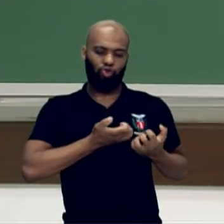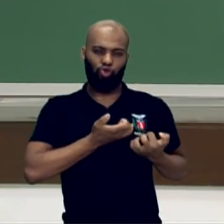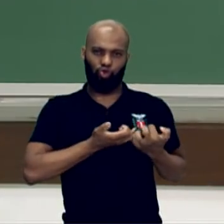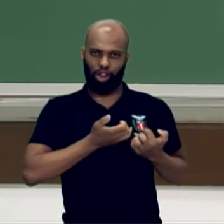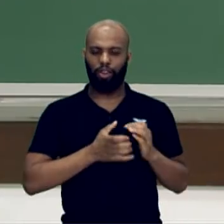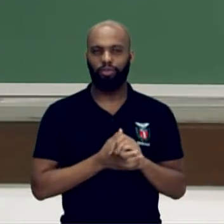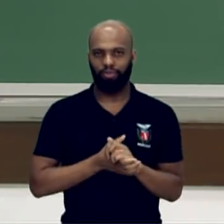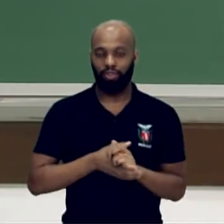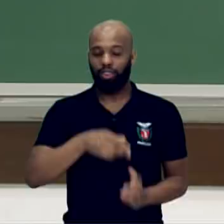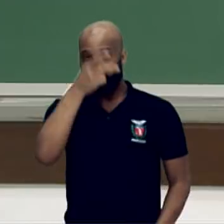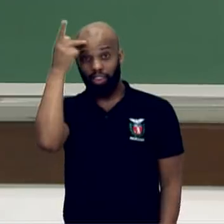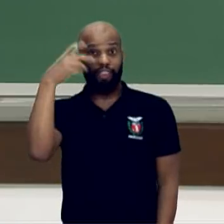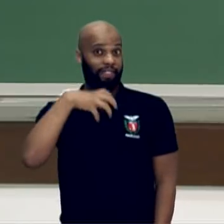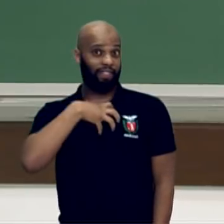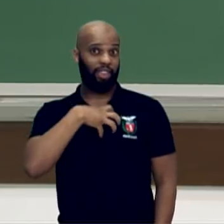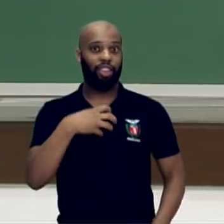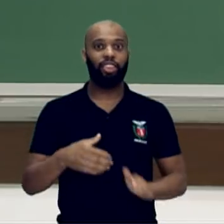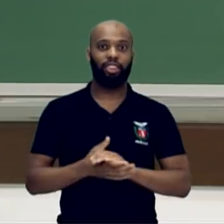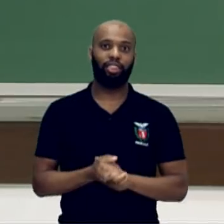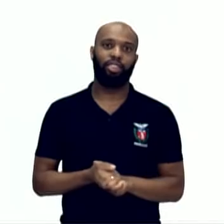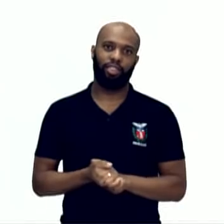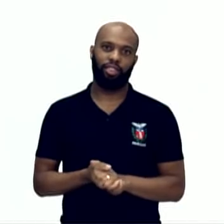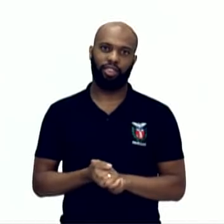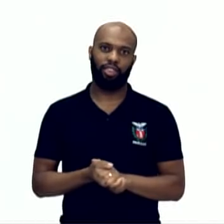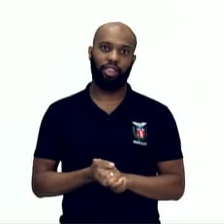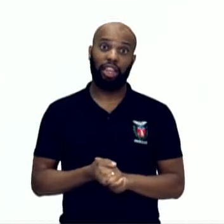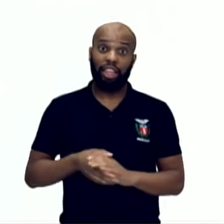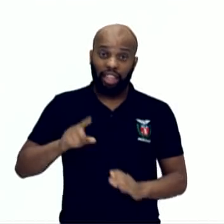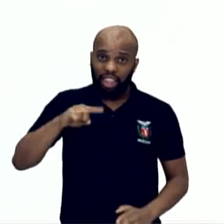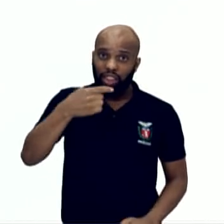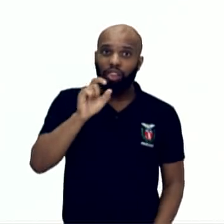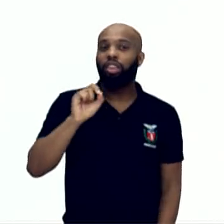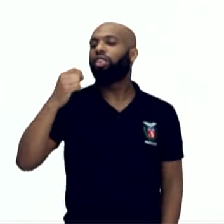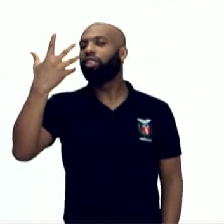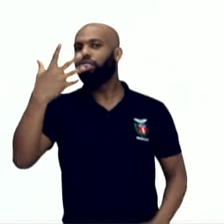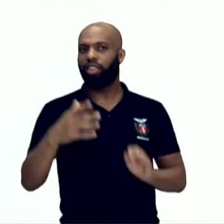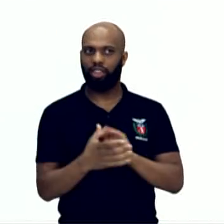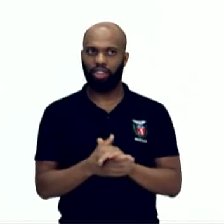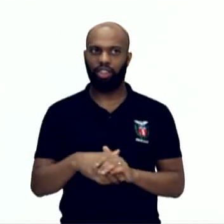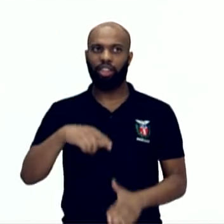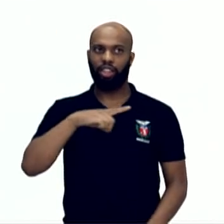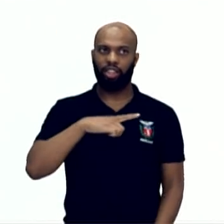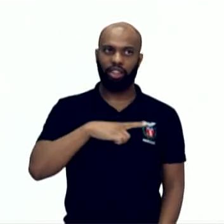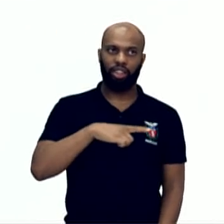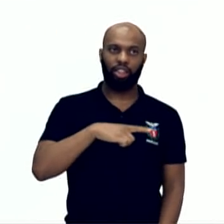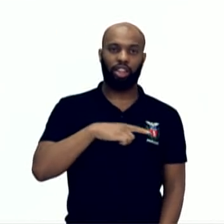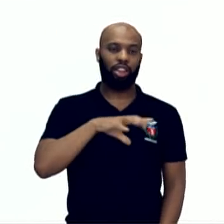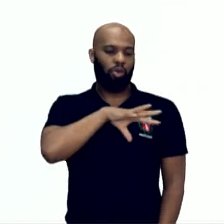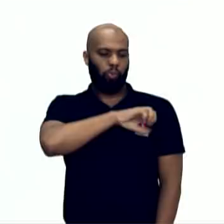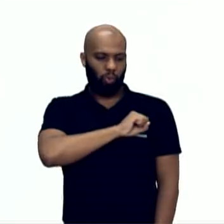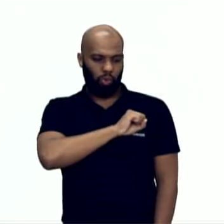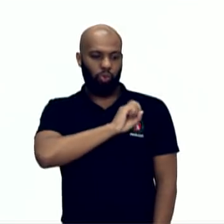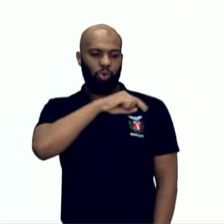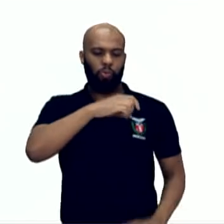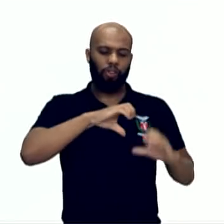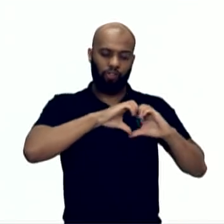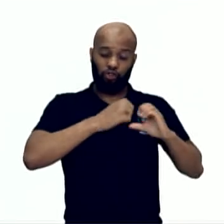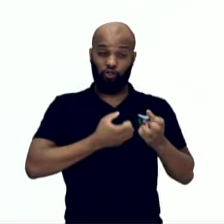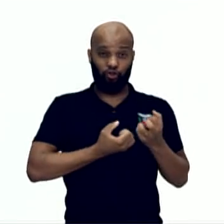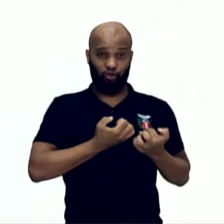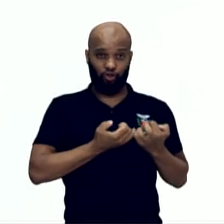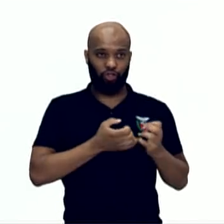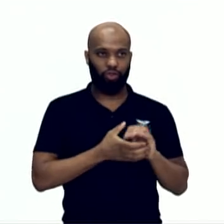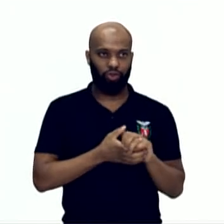assim que a pessoa sente muito. E aí depois, o que acontece? Tem o amor, depois o amor gera esse